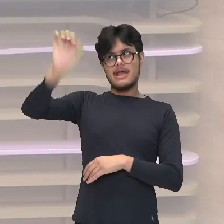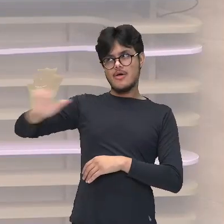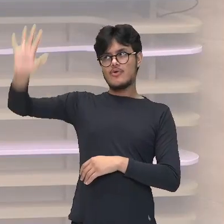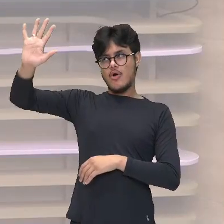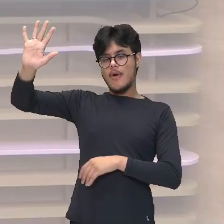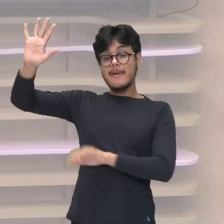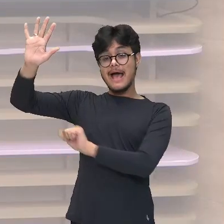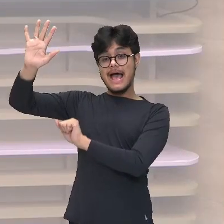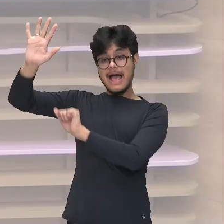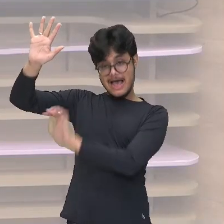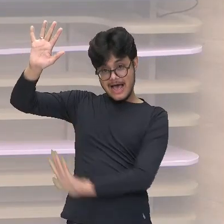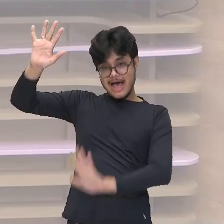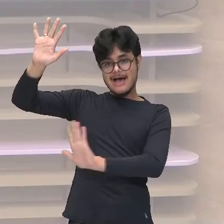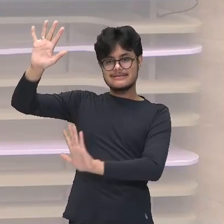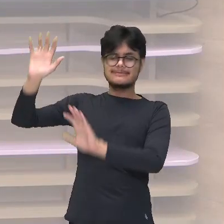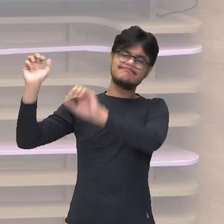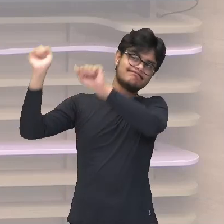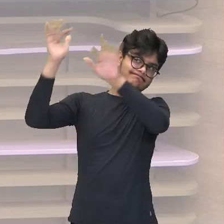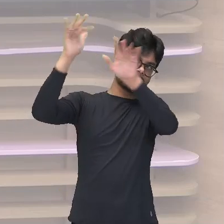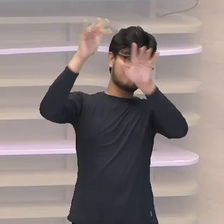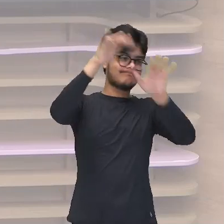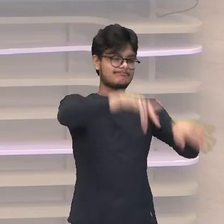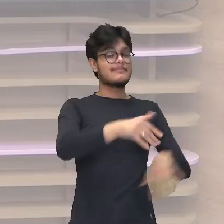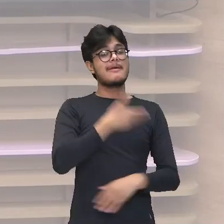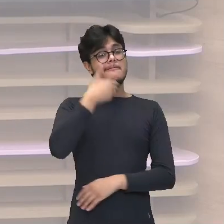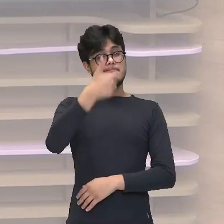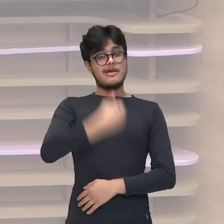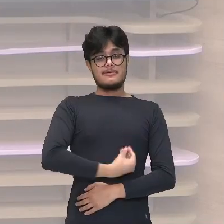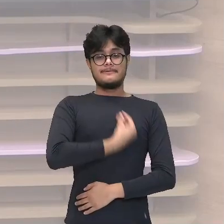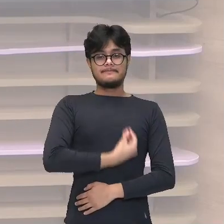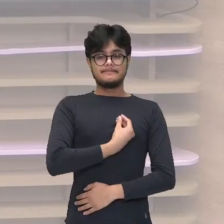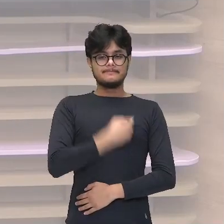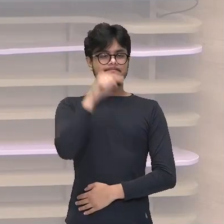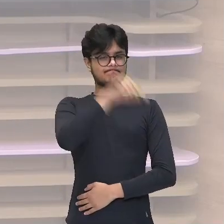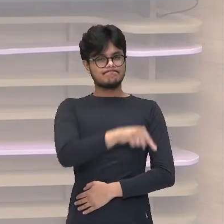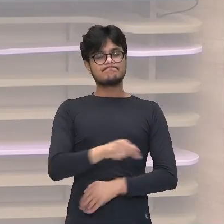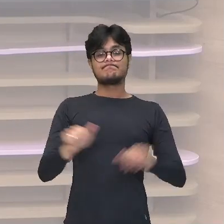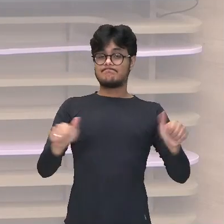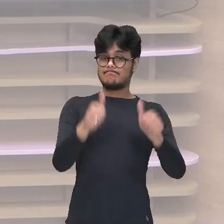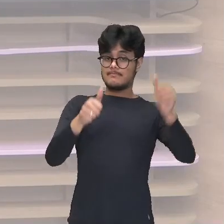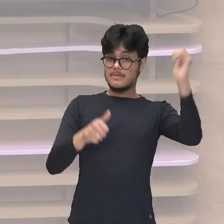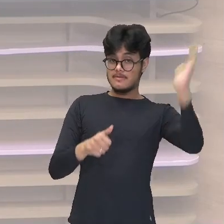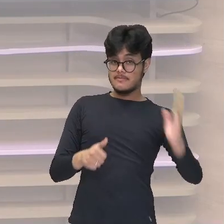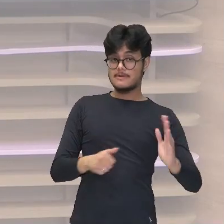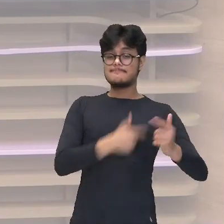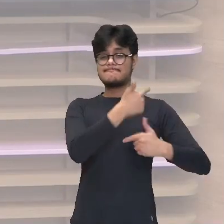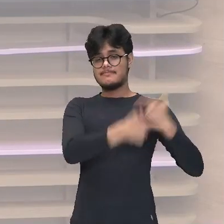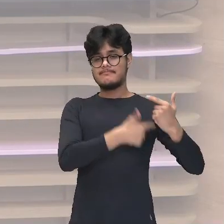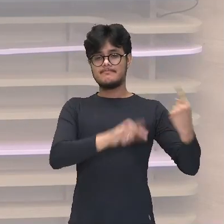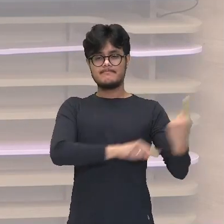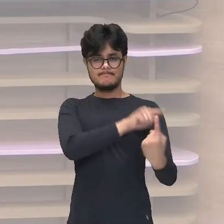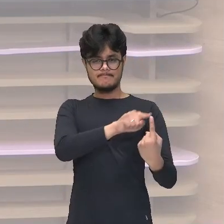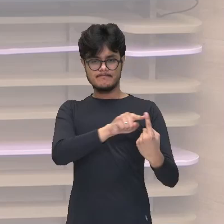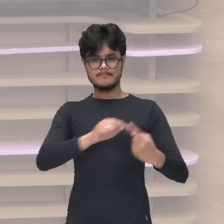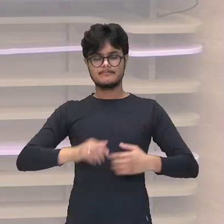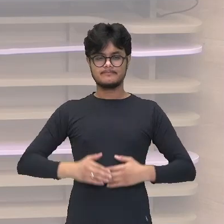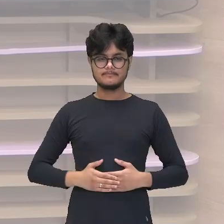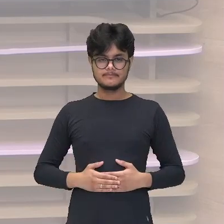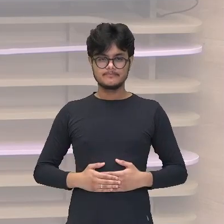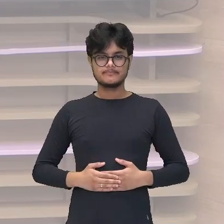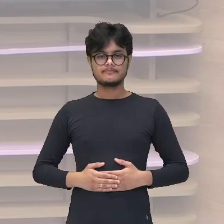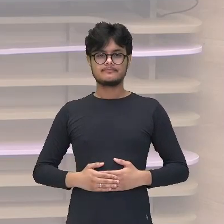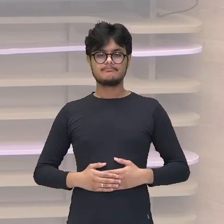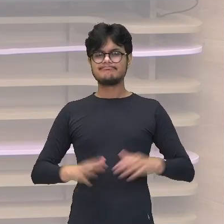países asiáticos, em busca de melhores condições de vida, em busca de trabalho, tá bom? Então, essa não é